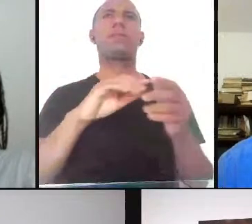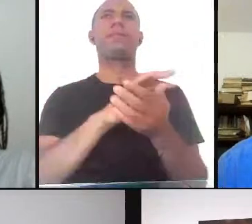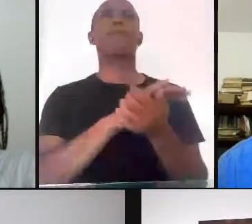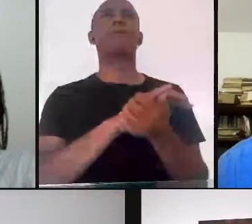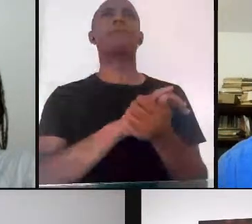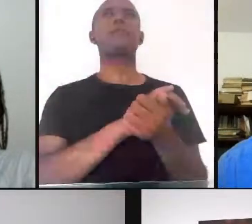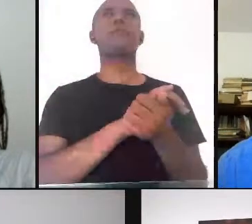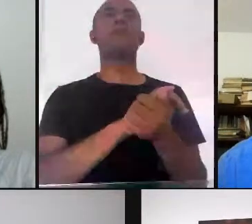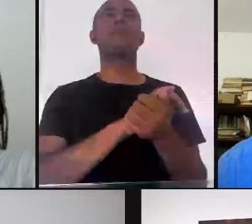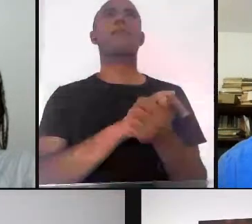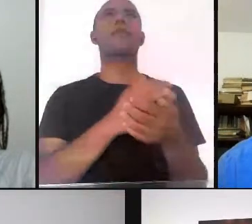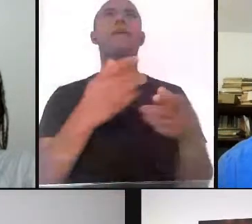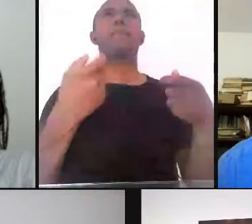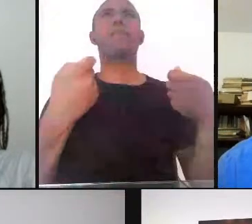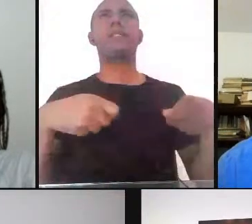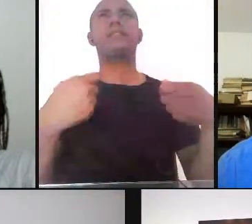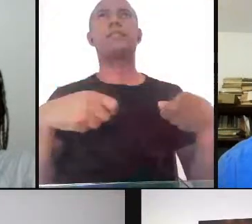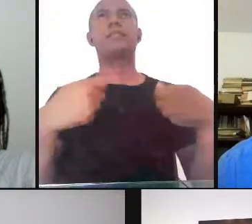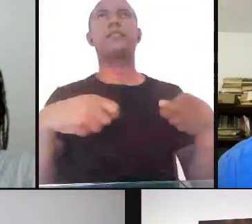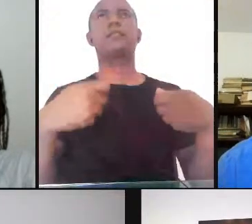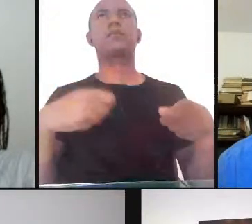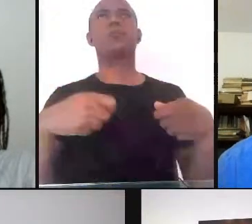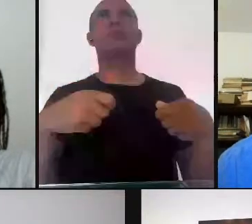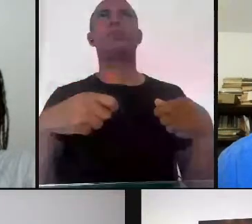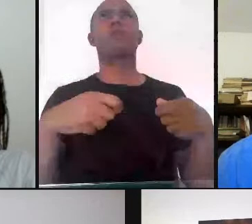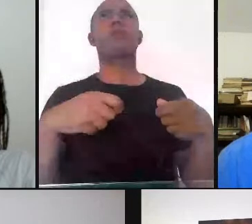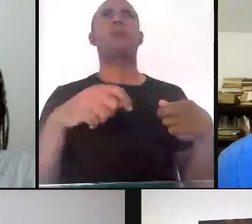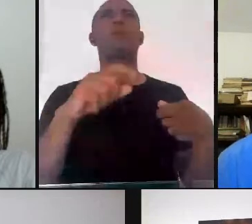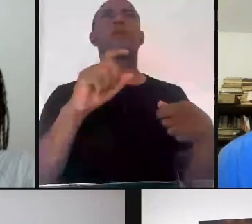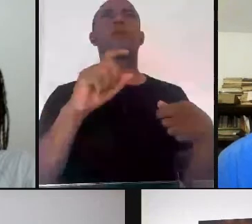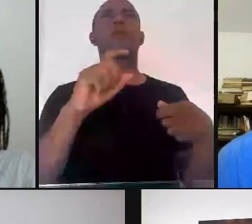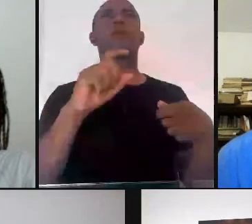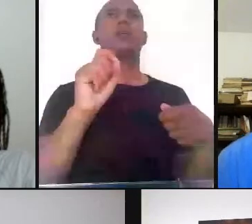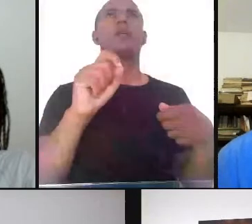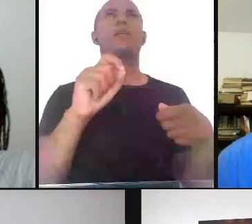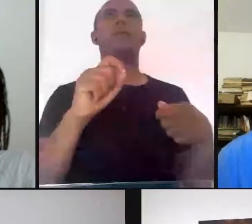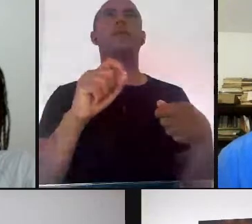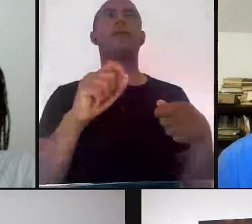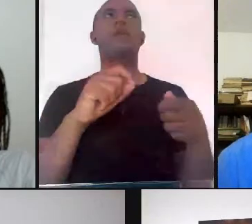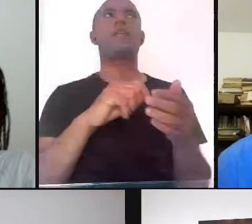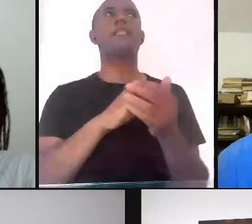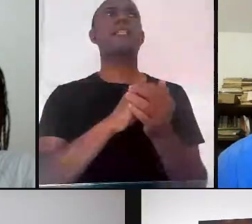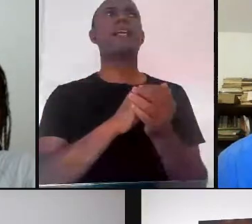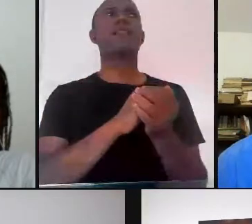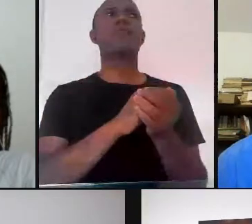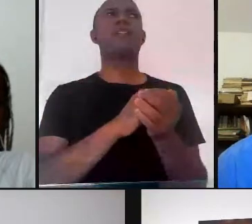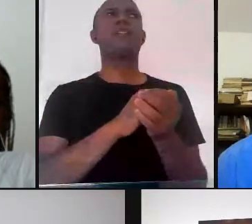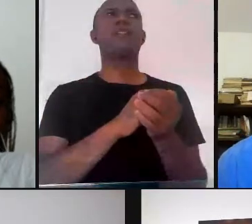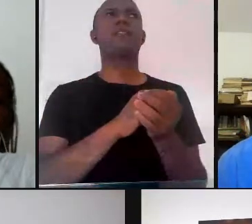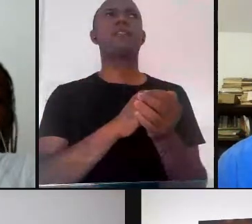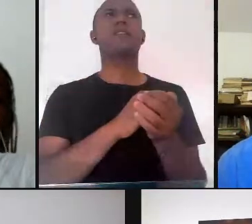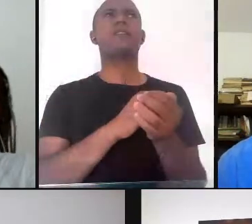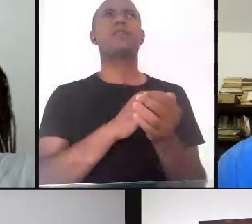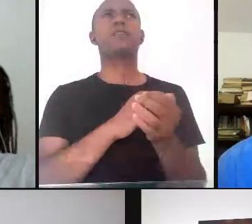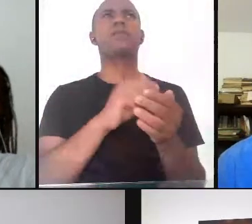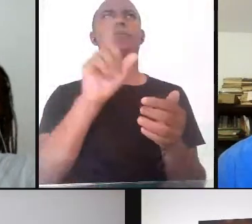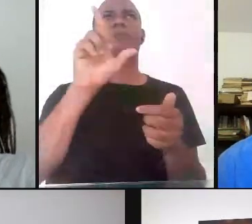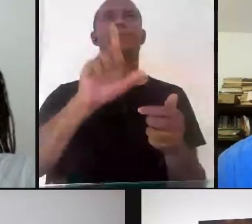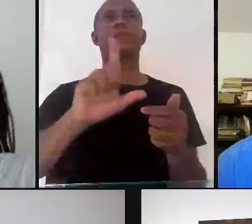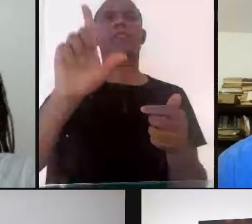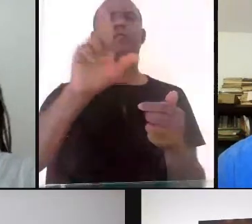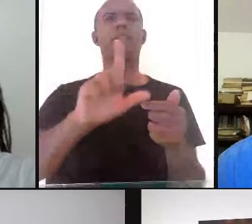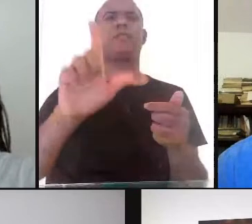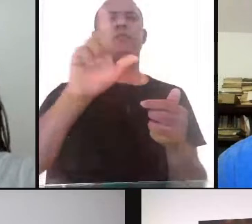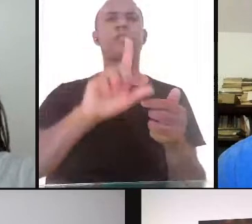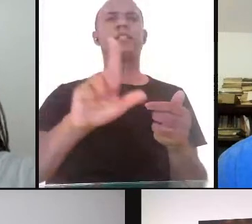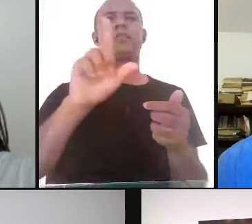calhar, recuperarmos o verso de Craveirinha e pensarmos em que contexto Craveirinha nos escreve quando diz que vem de uma nação que ainda não